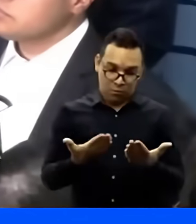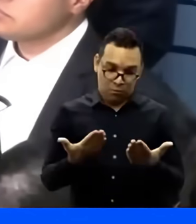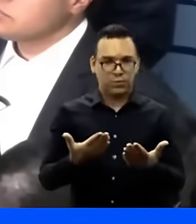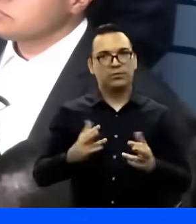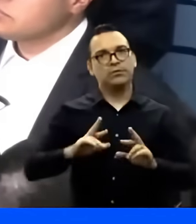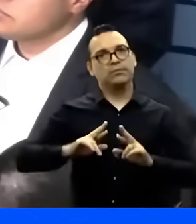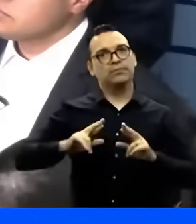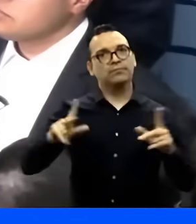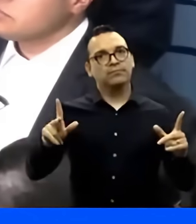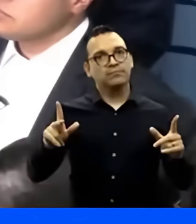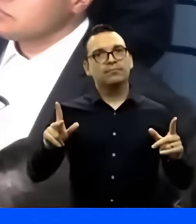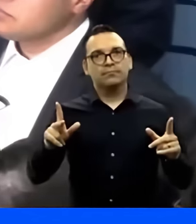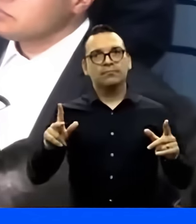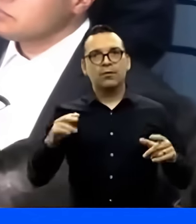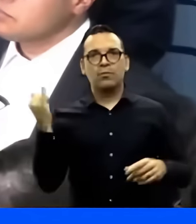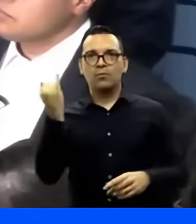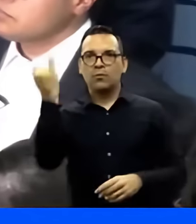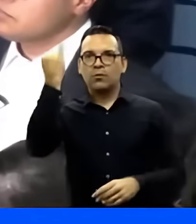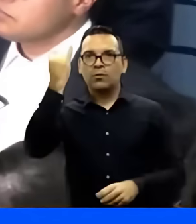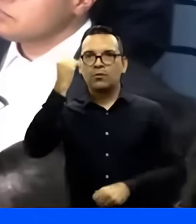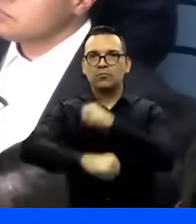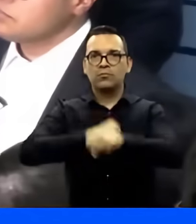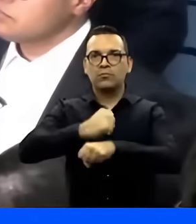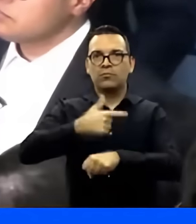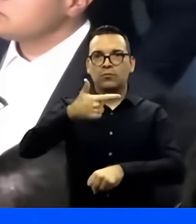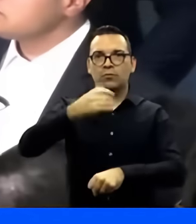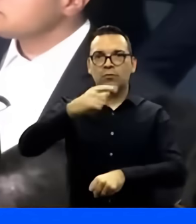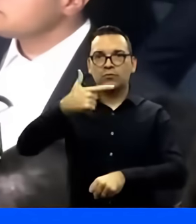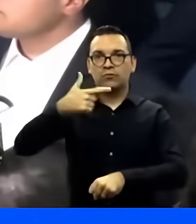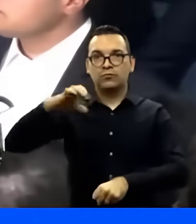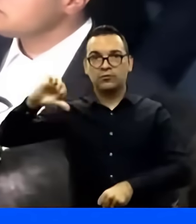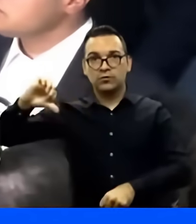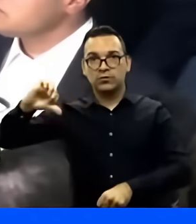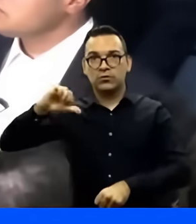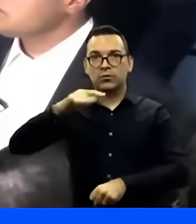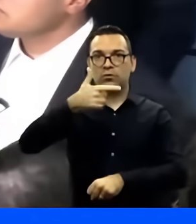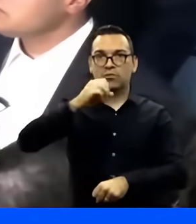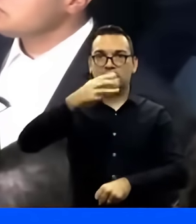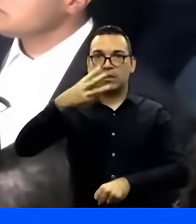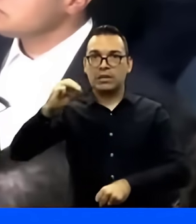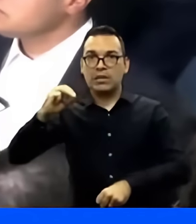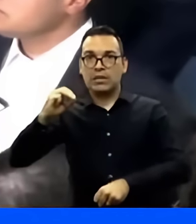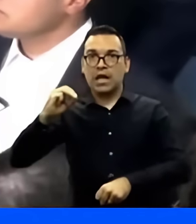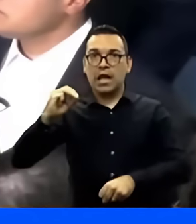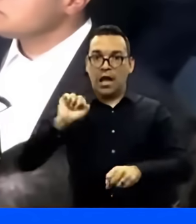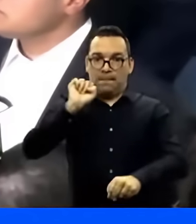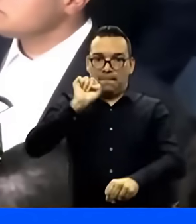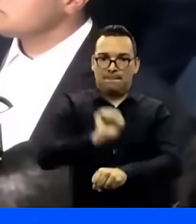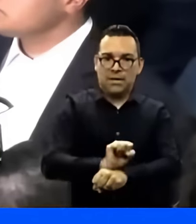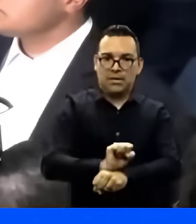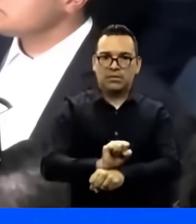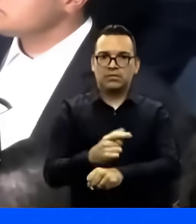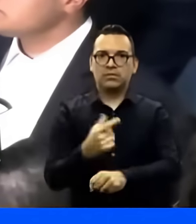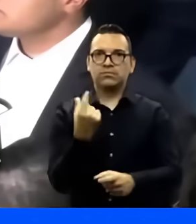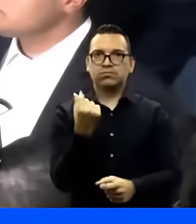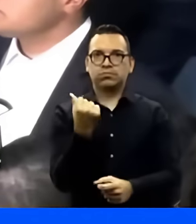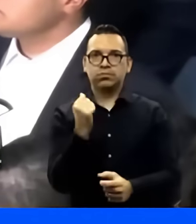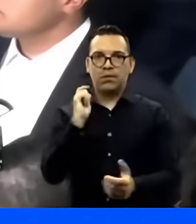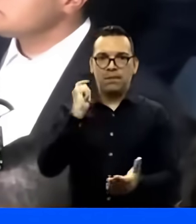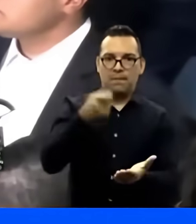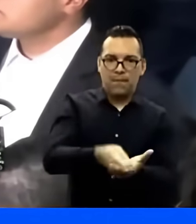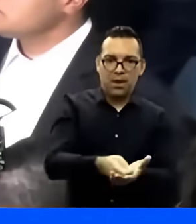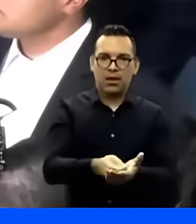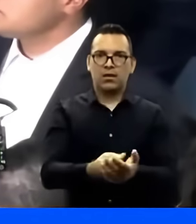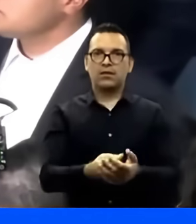em breve, né, 2029, 2030, o shutdown, ou seja, a máquina vai parar, ela vai servir apenas para pagar folha, pagar